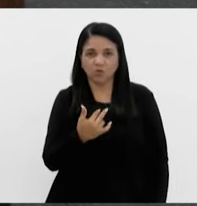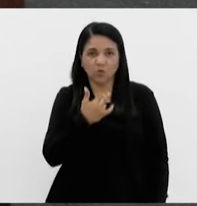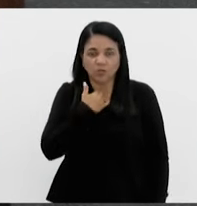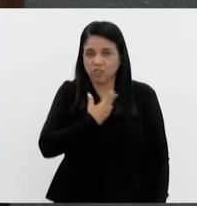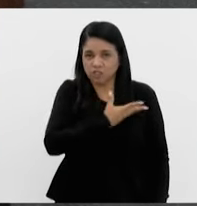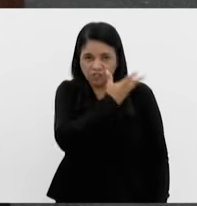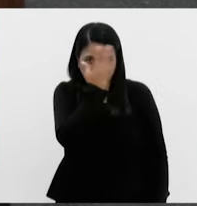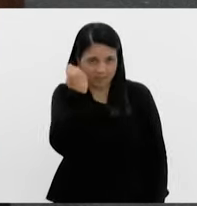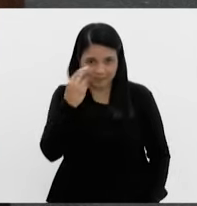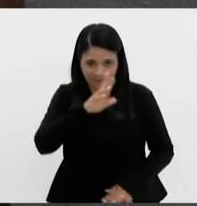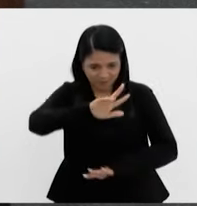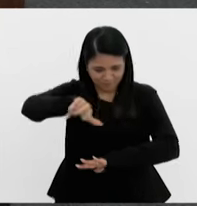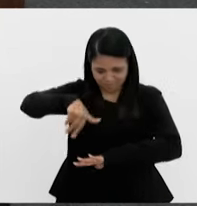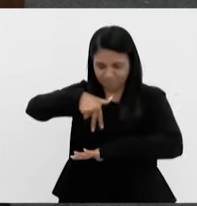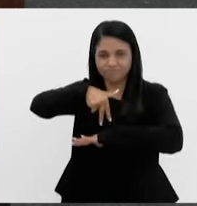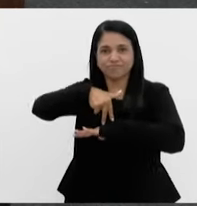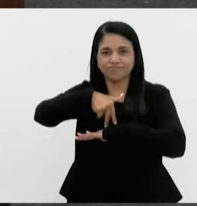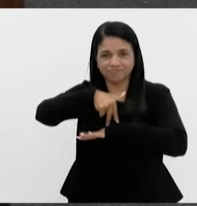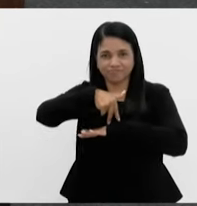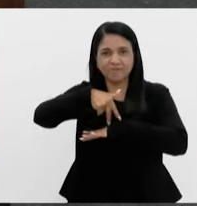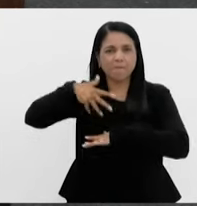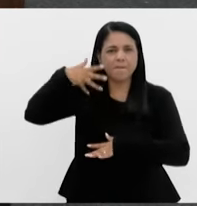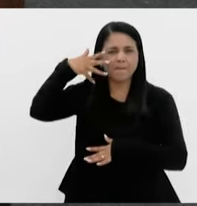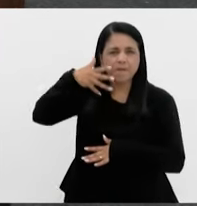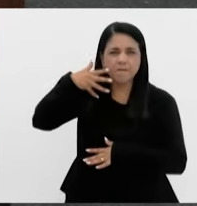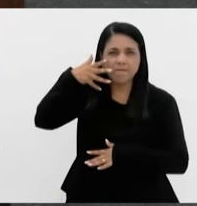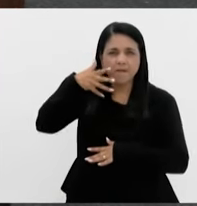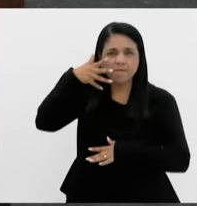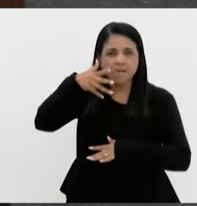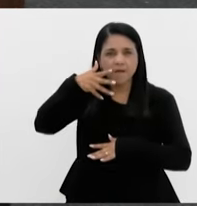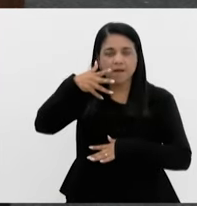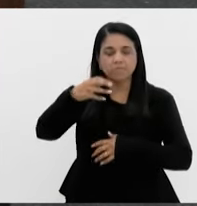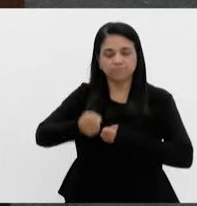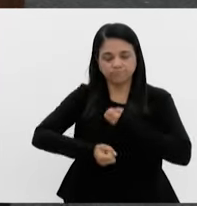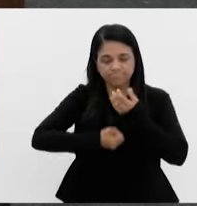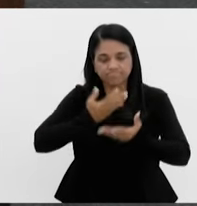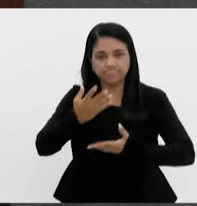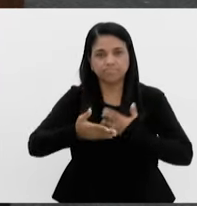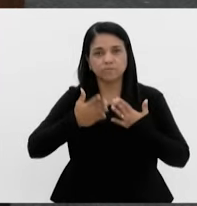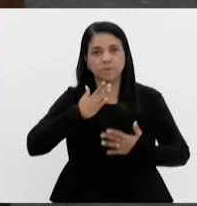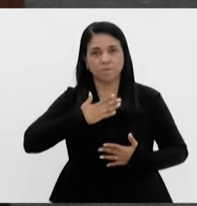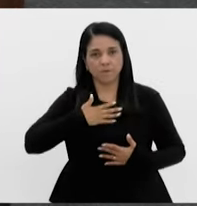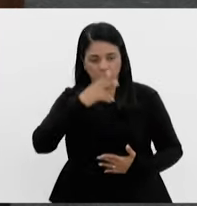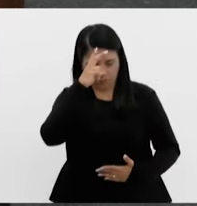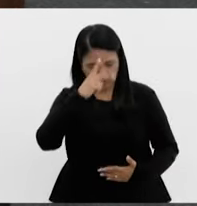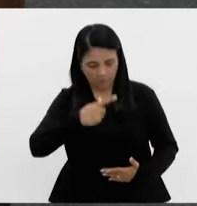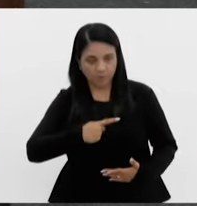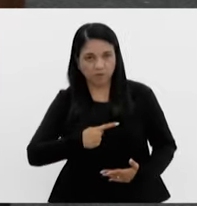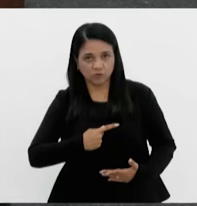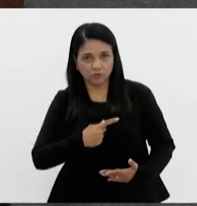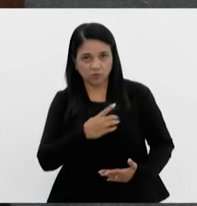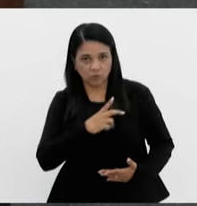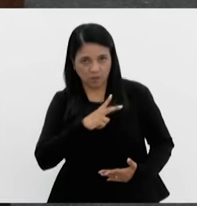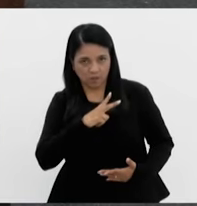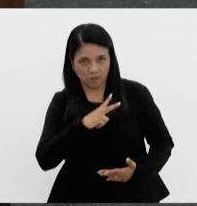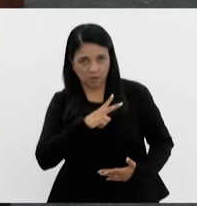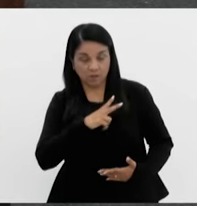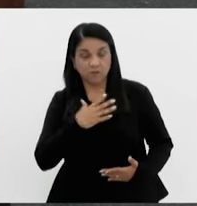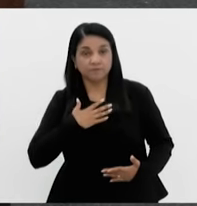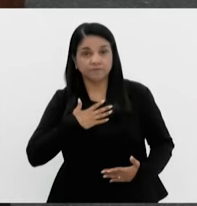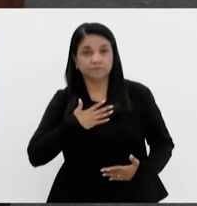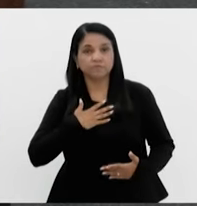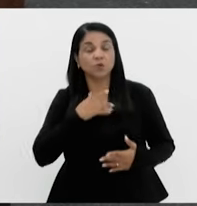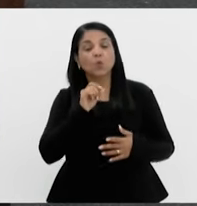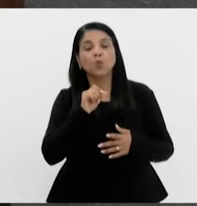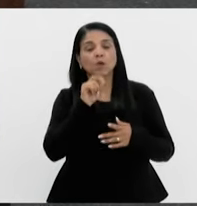esse microfone aqui um depoimento pessoal de do que representa a figura do